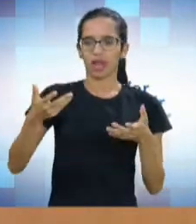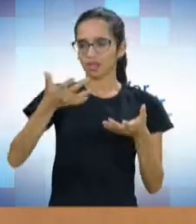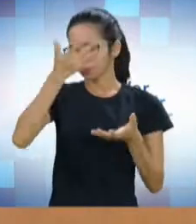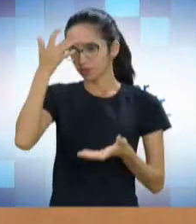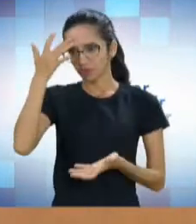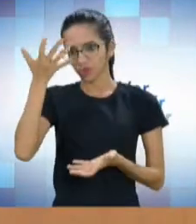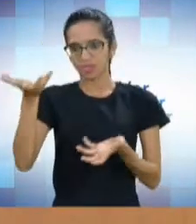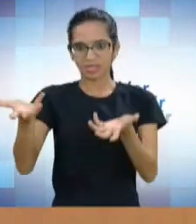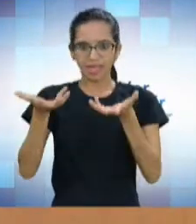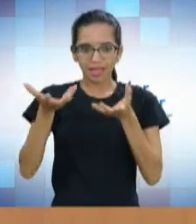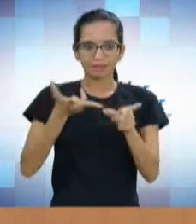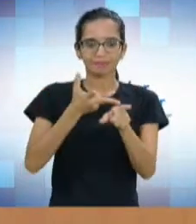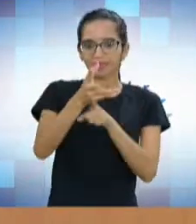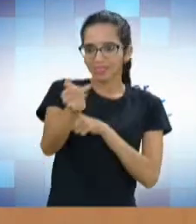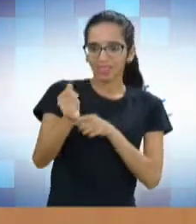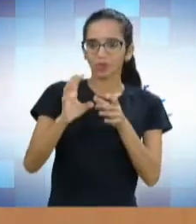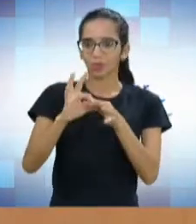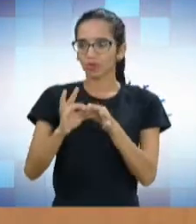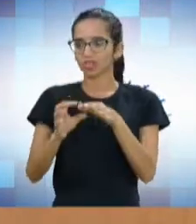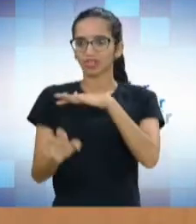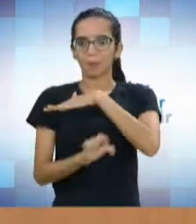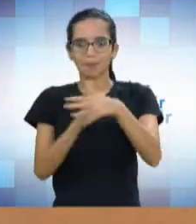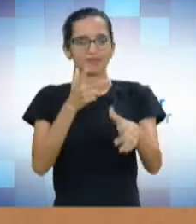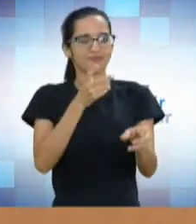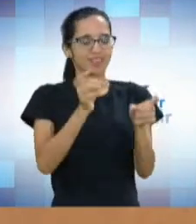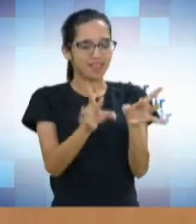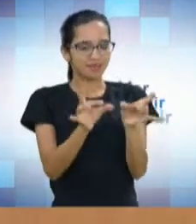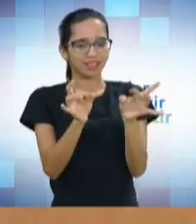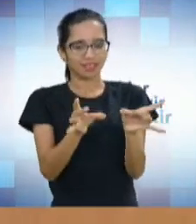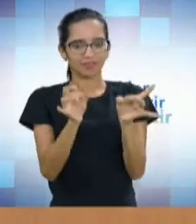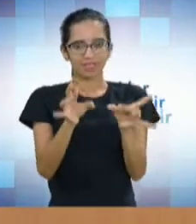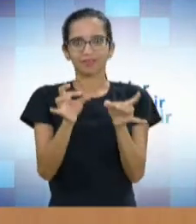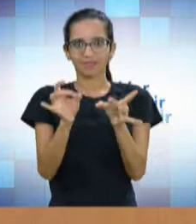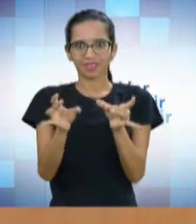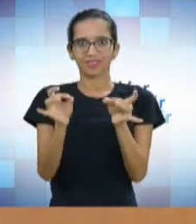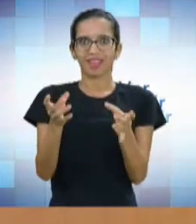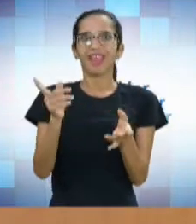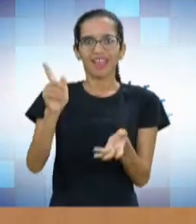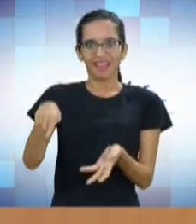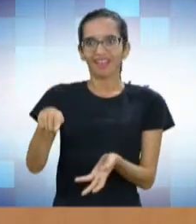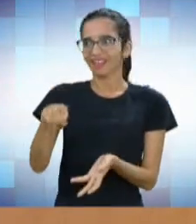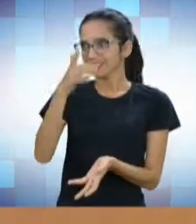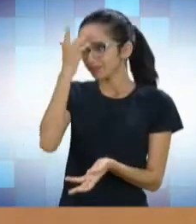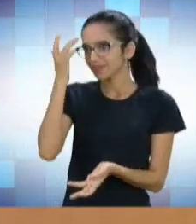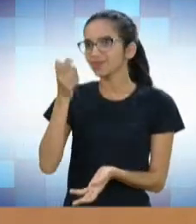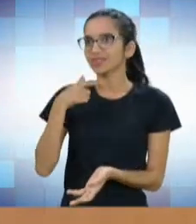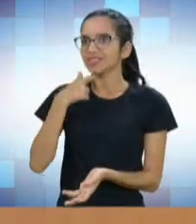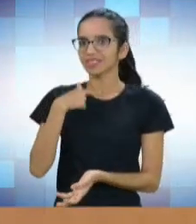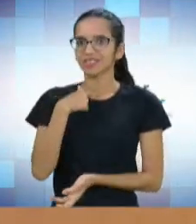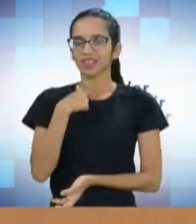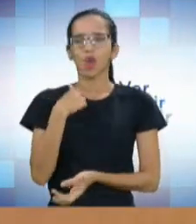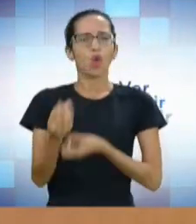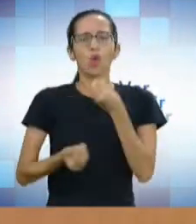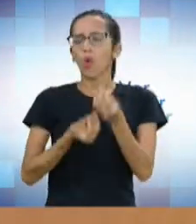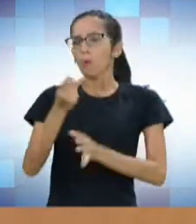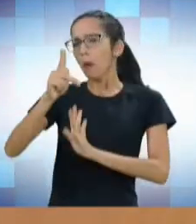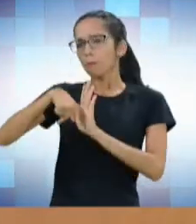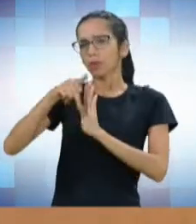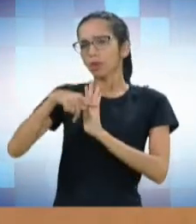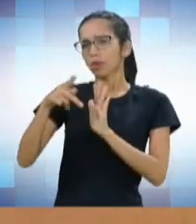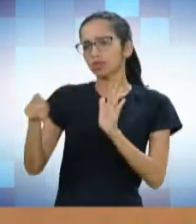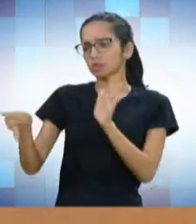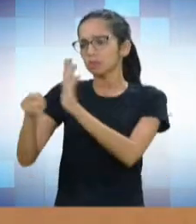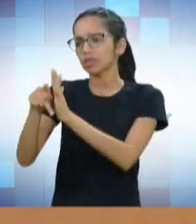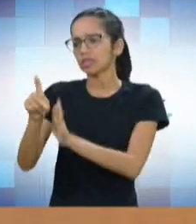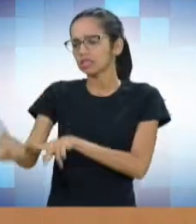necessário negócio na hora de vender porque aí eu tal xis da questão é já também como que projetos populares podem